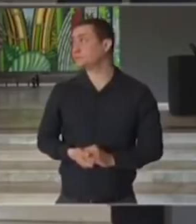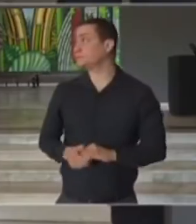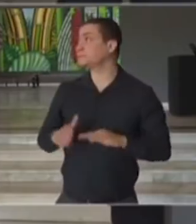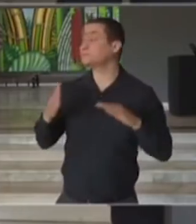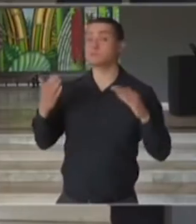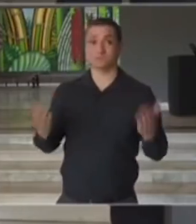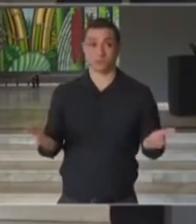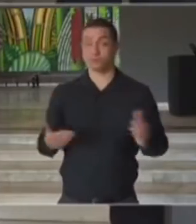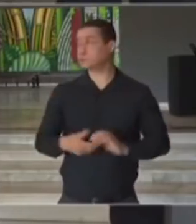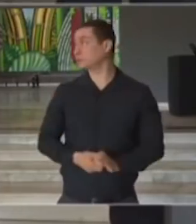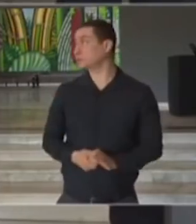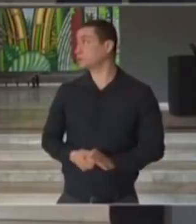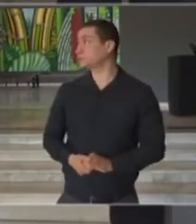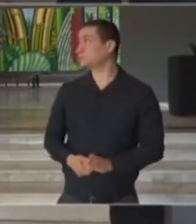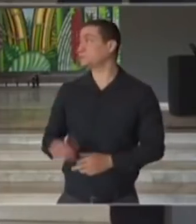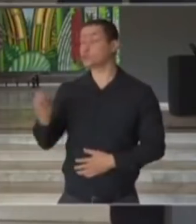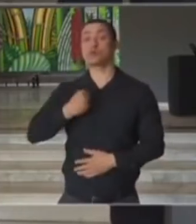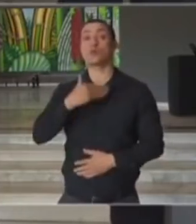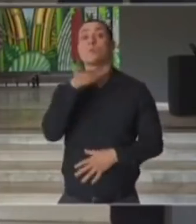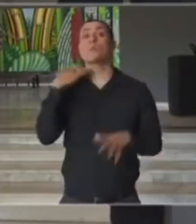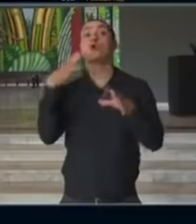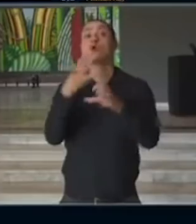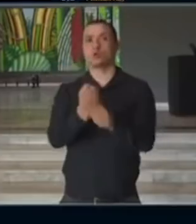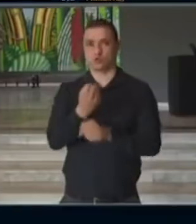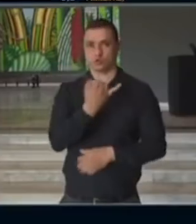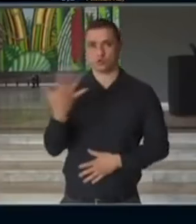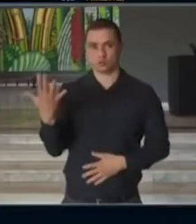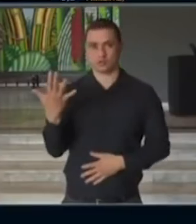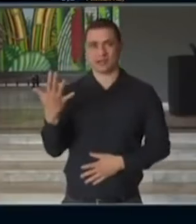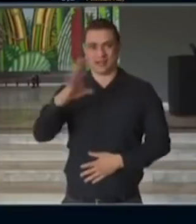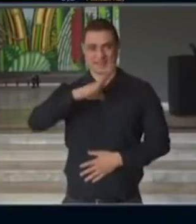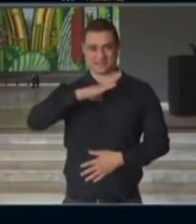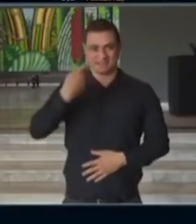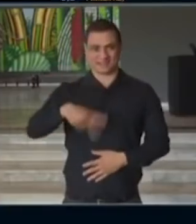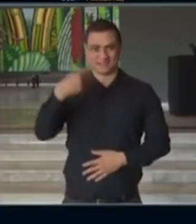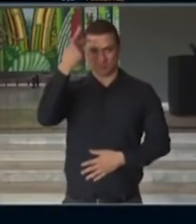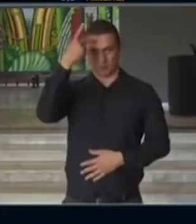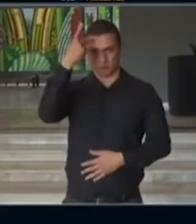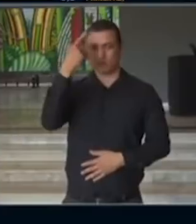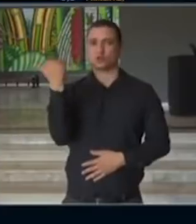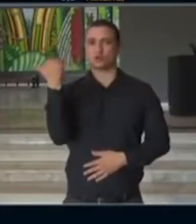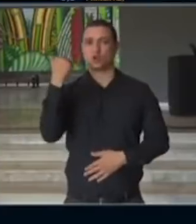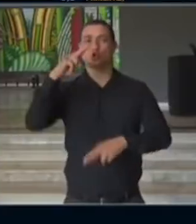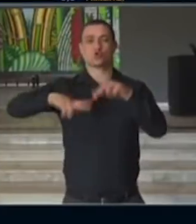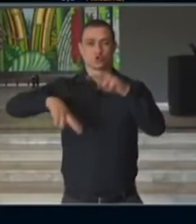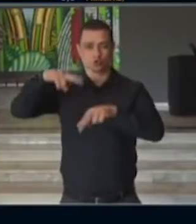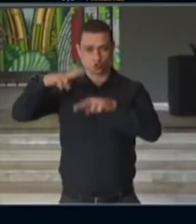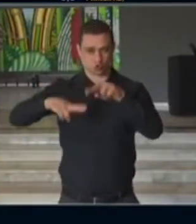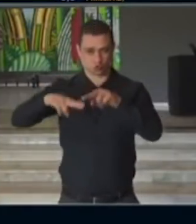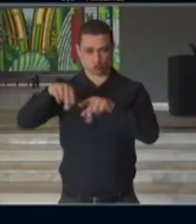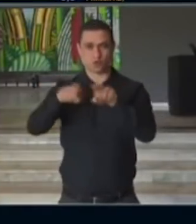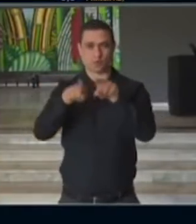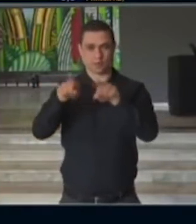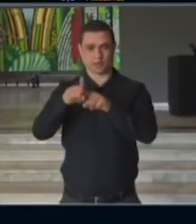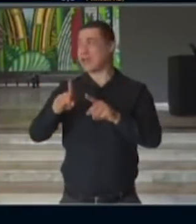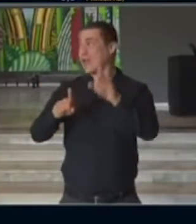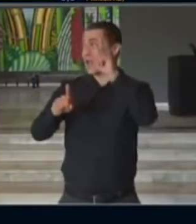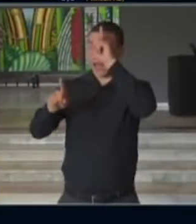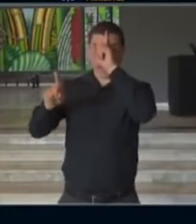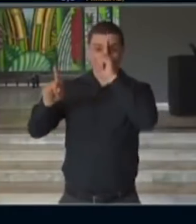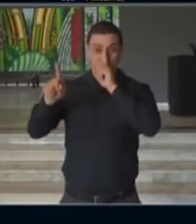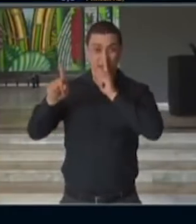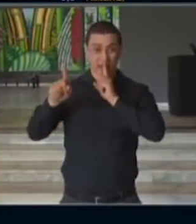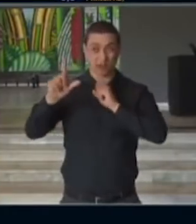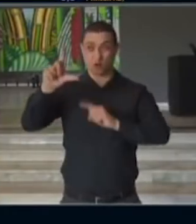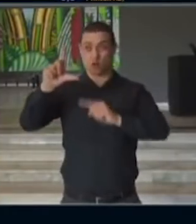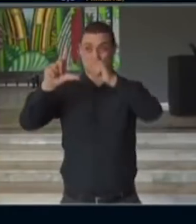Finalmente, em relação ao número de óbitos, a cidade, desde junho, a curva amarela